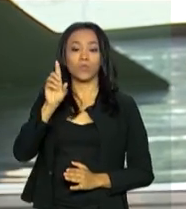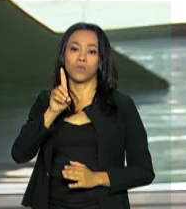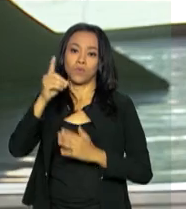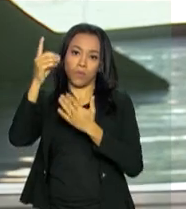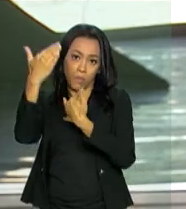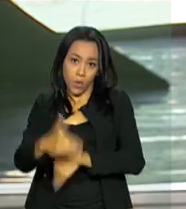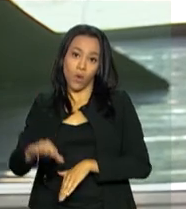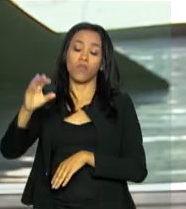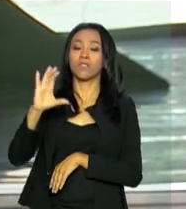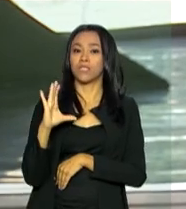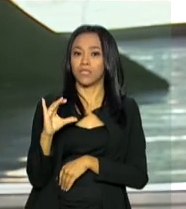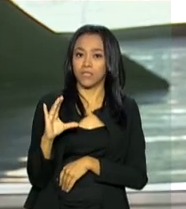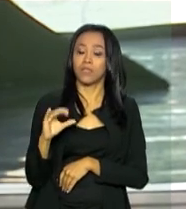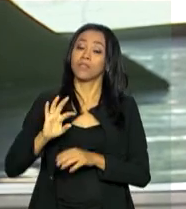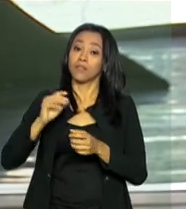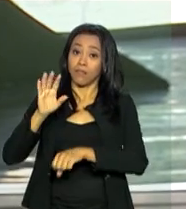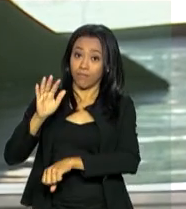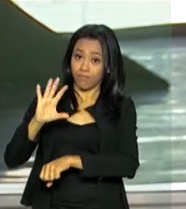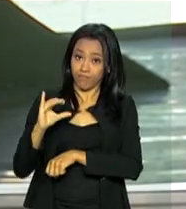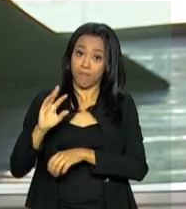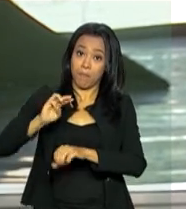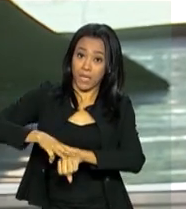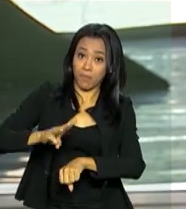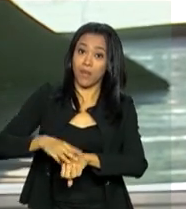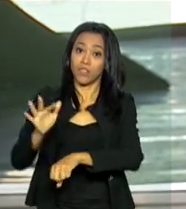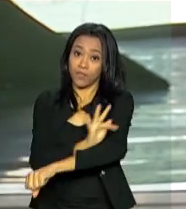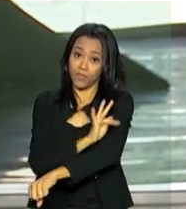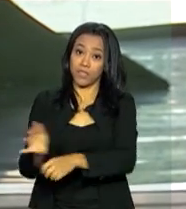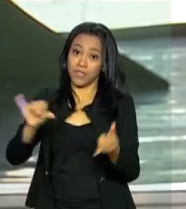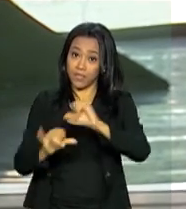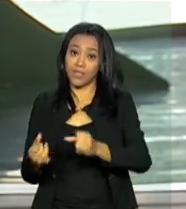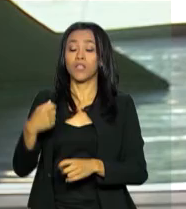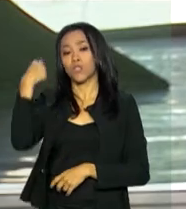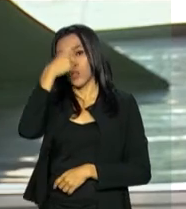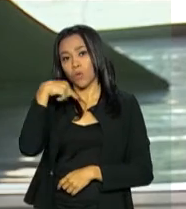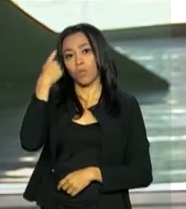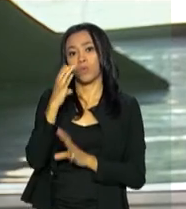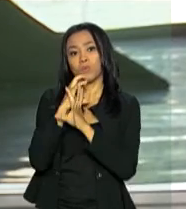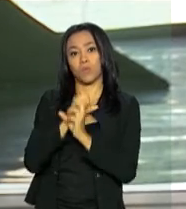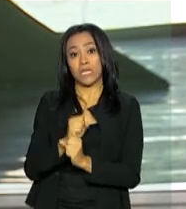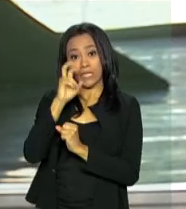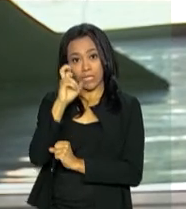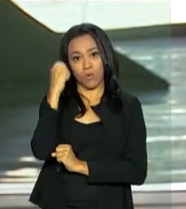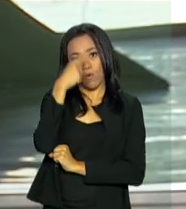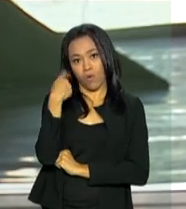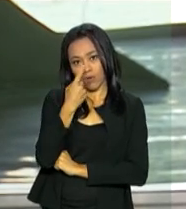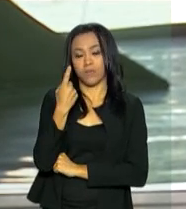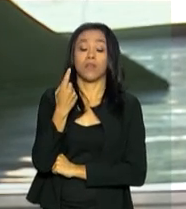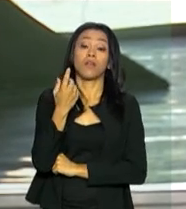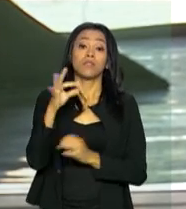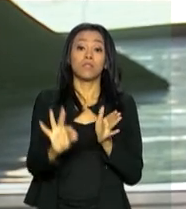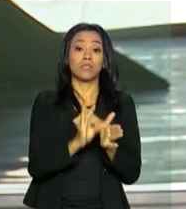de ciências da natureza e matemática com no total cinco horas para fazer a prova as inscrições poderão ser feitas